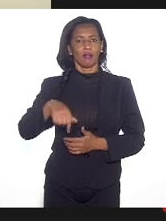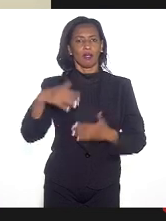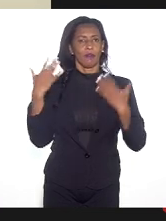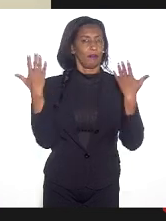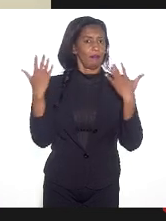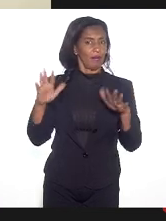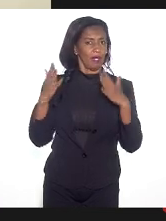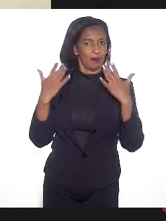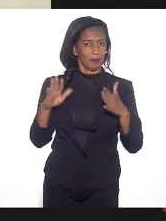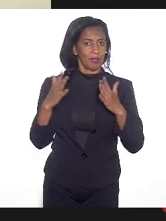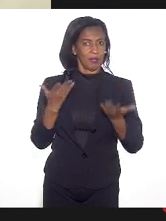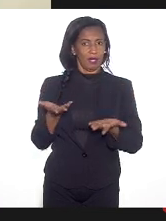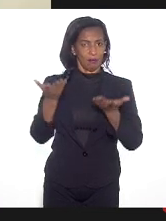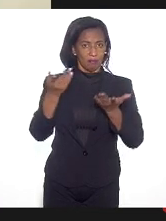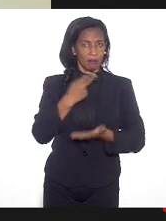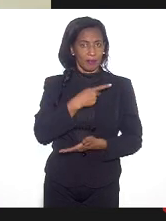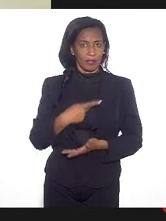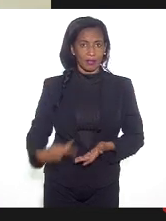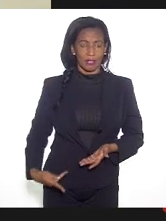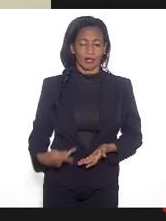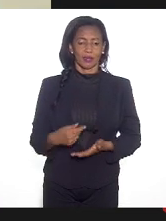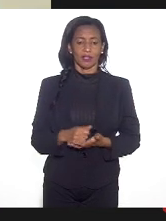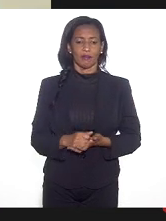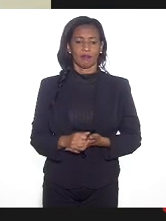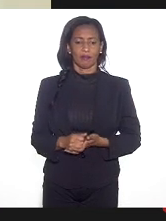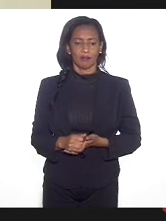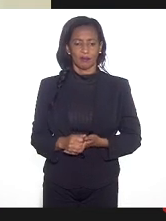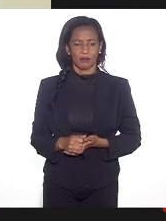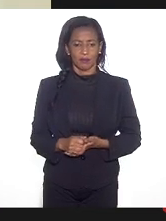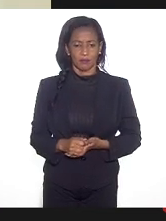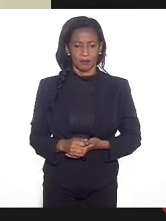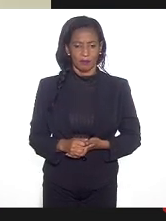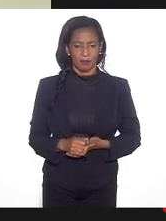nosso presidente, colocado